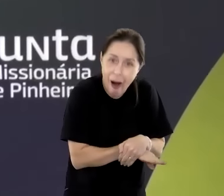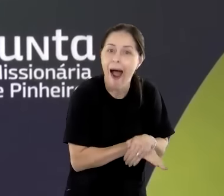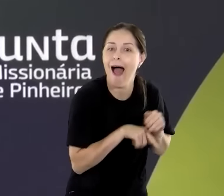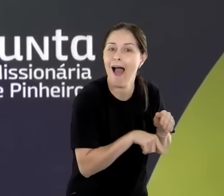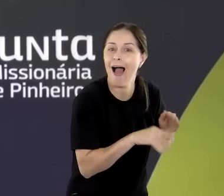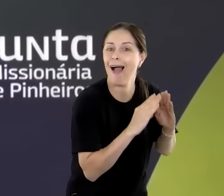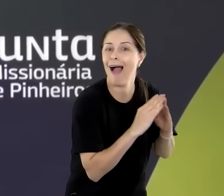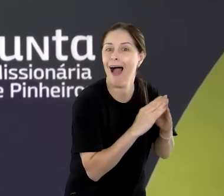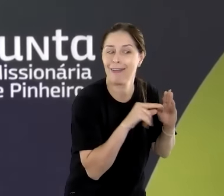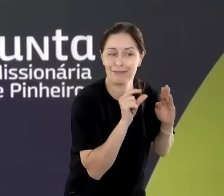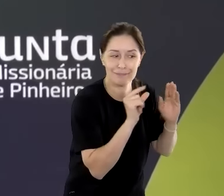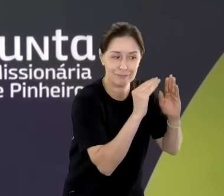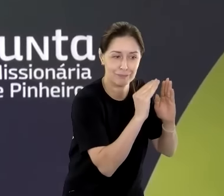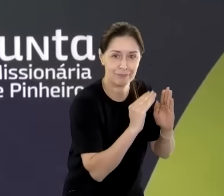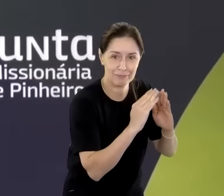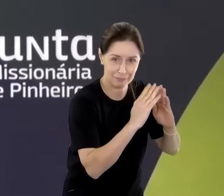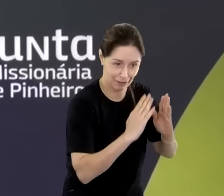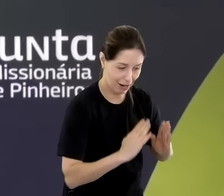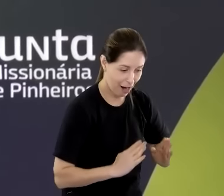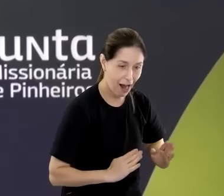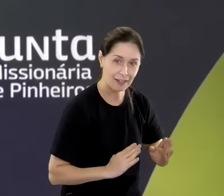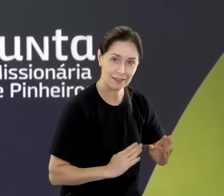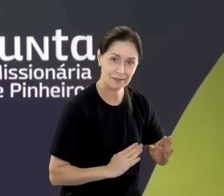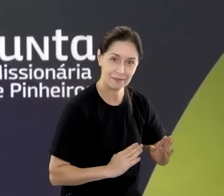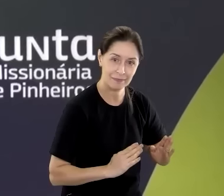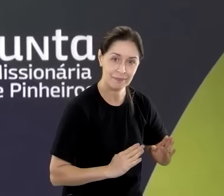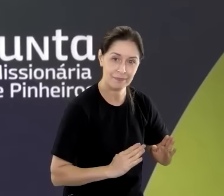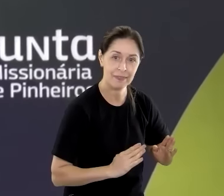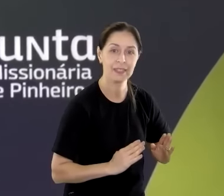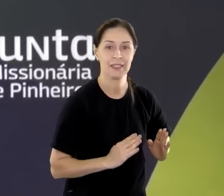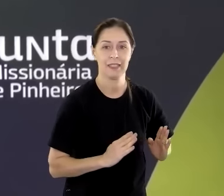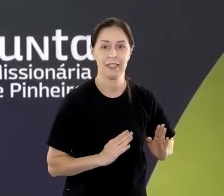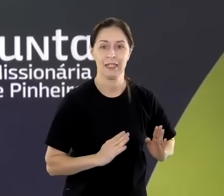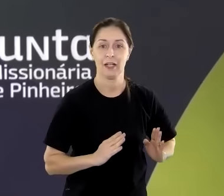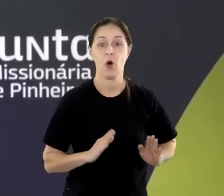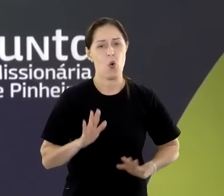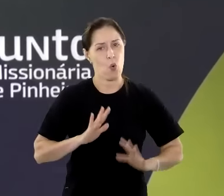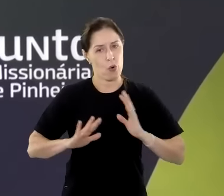financeira, não é sinônimo de ansiedade.